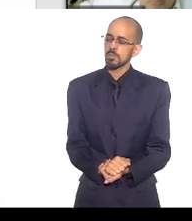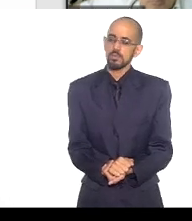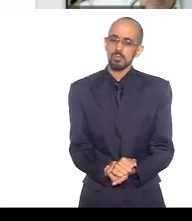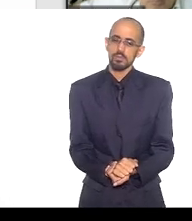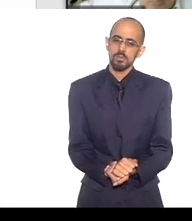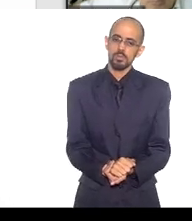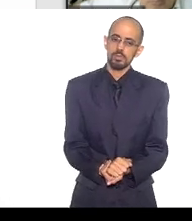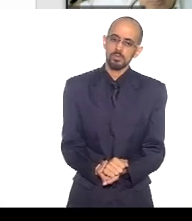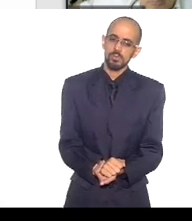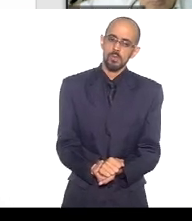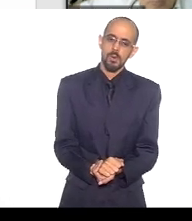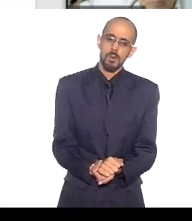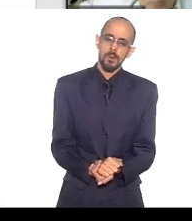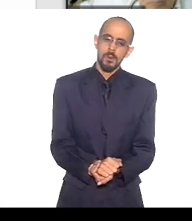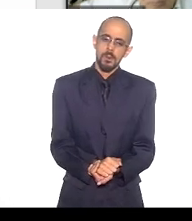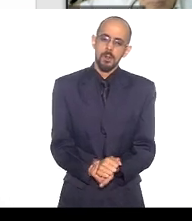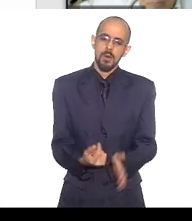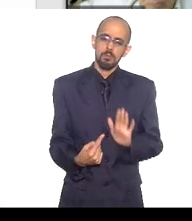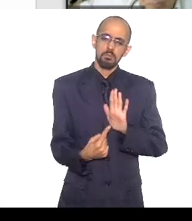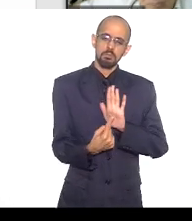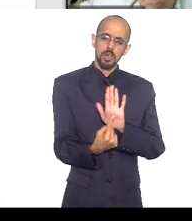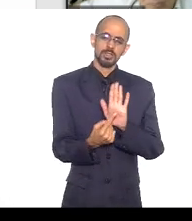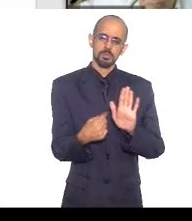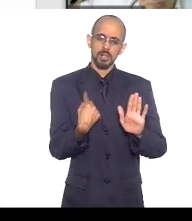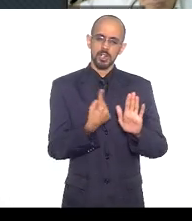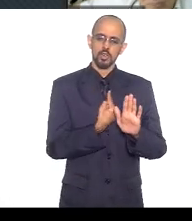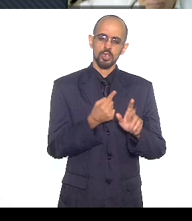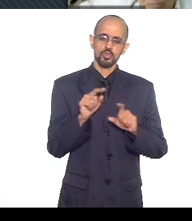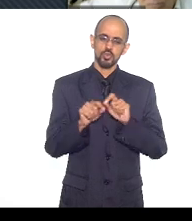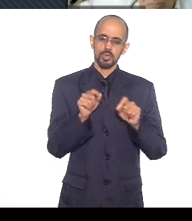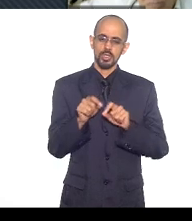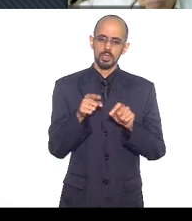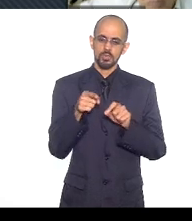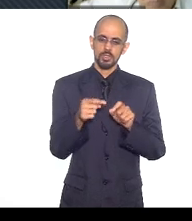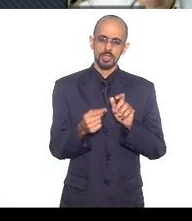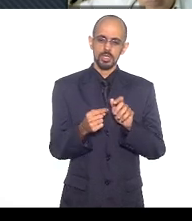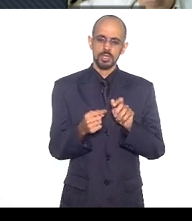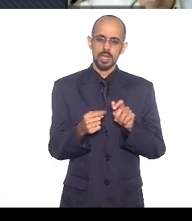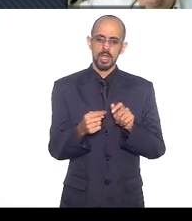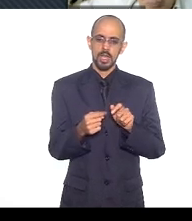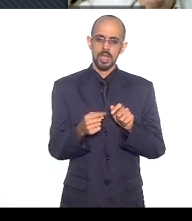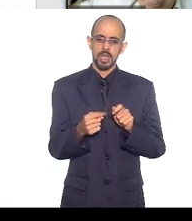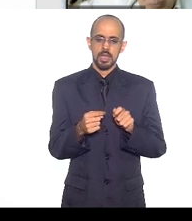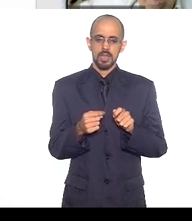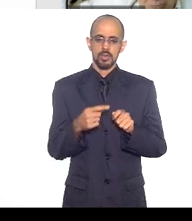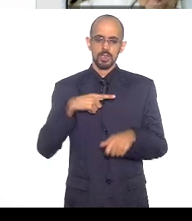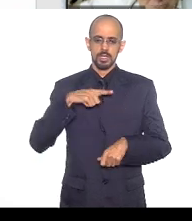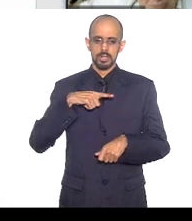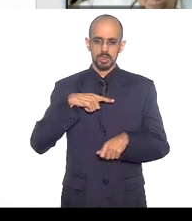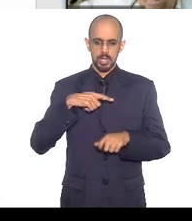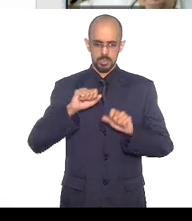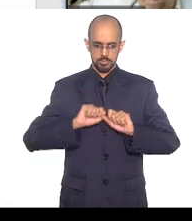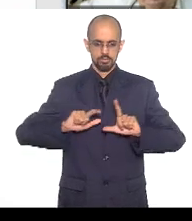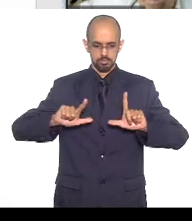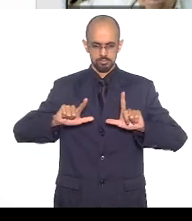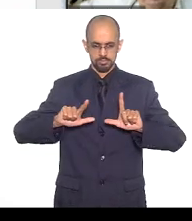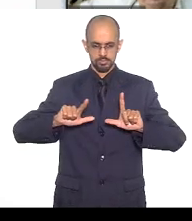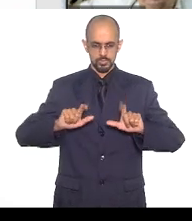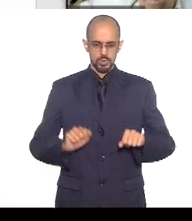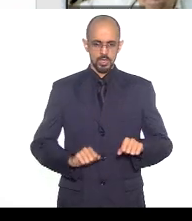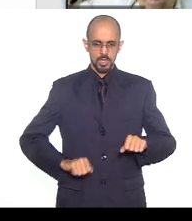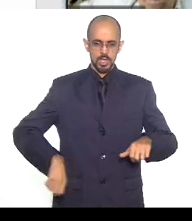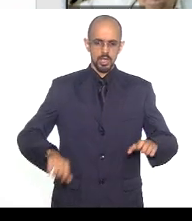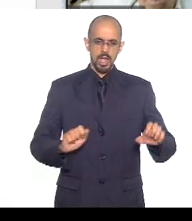Você, por favor, diz o que você está expressando. Claro. Na ordenada à esquerda e